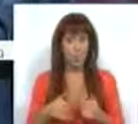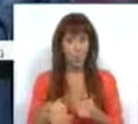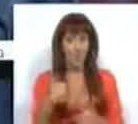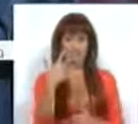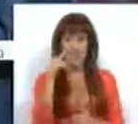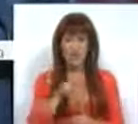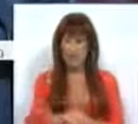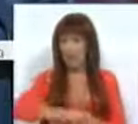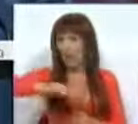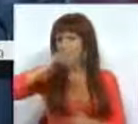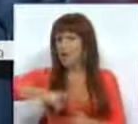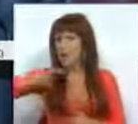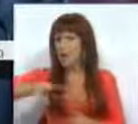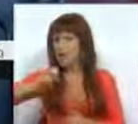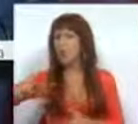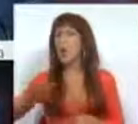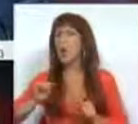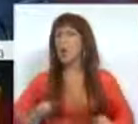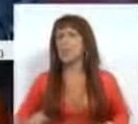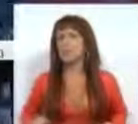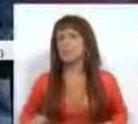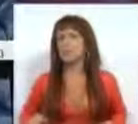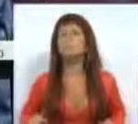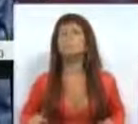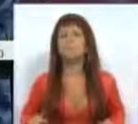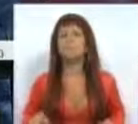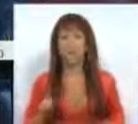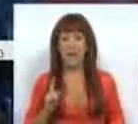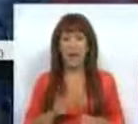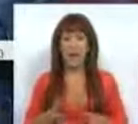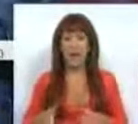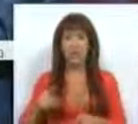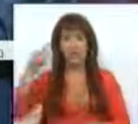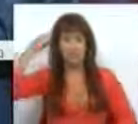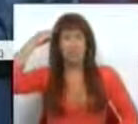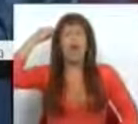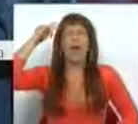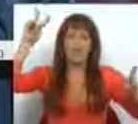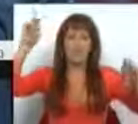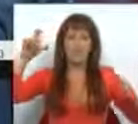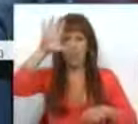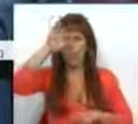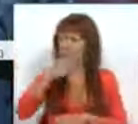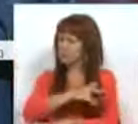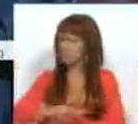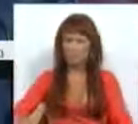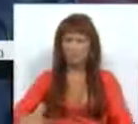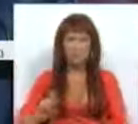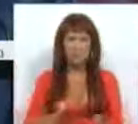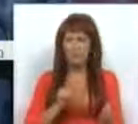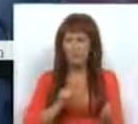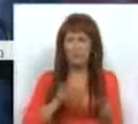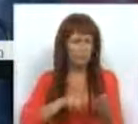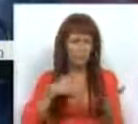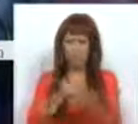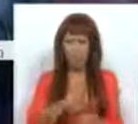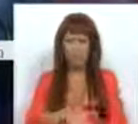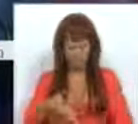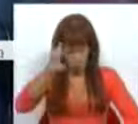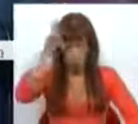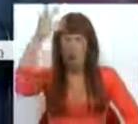dos 5 mil milhões de euros. Foi justamente este caminho suicidário que o Governo colocou agora um ponto final,